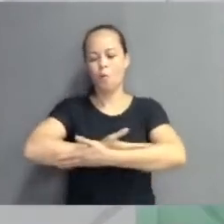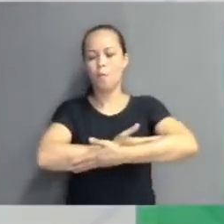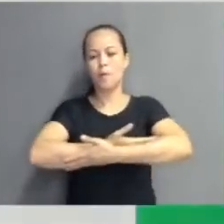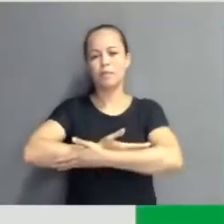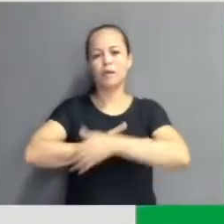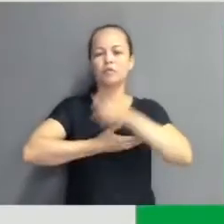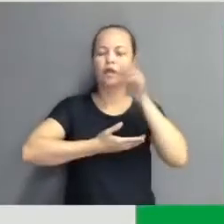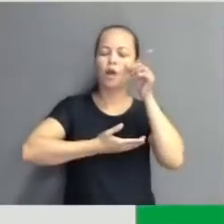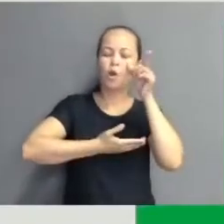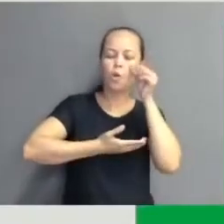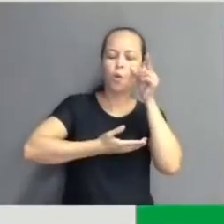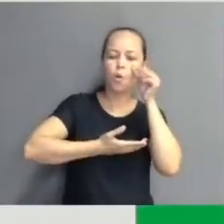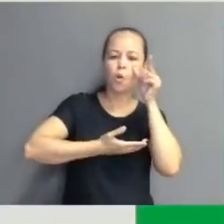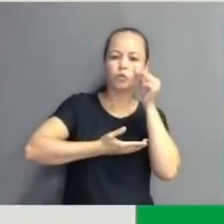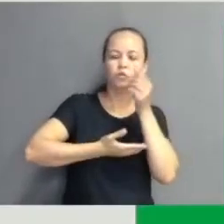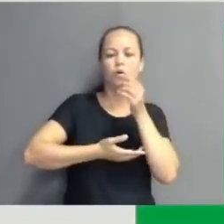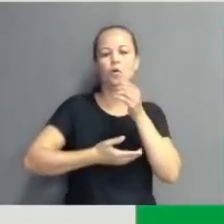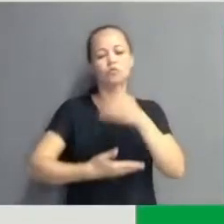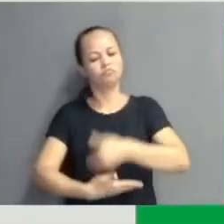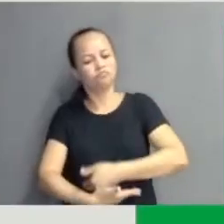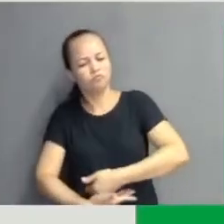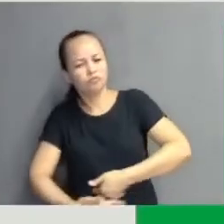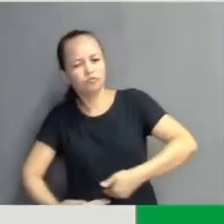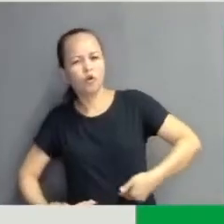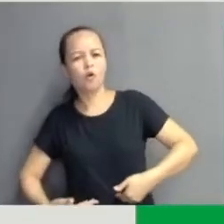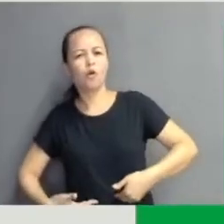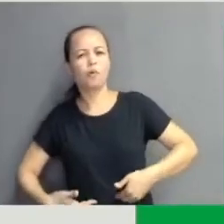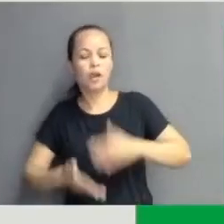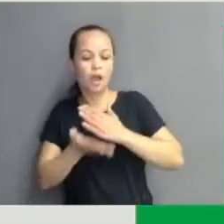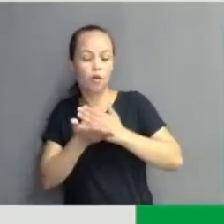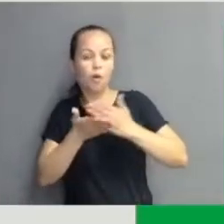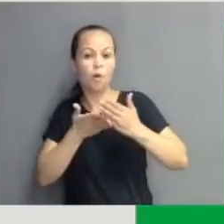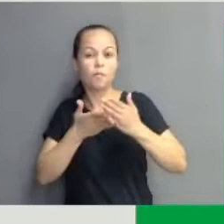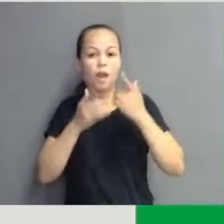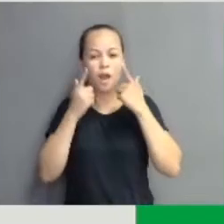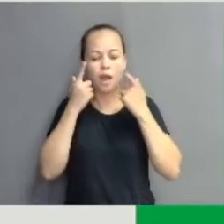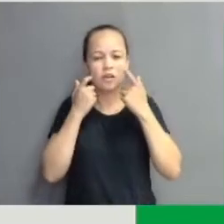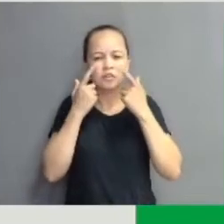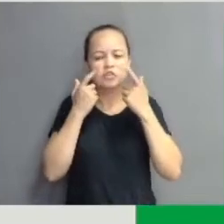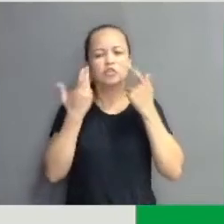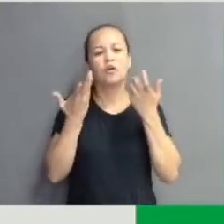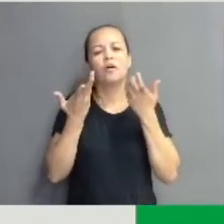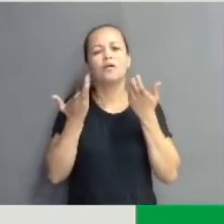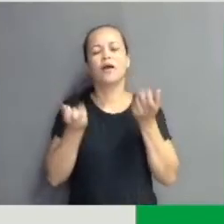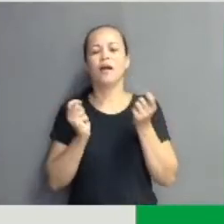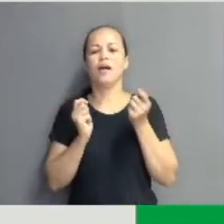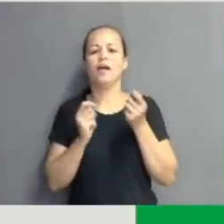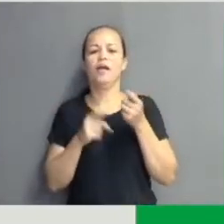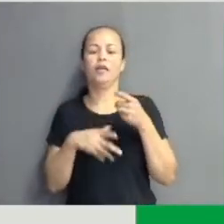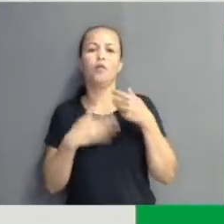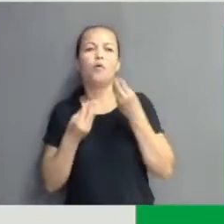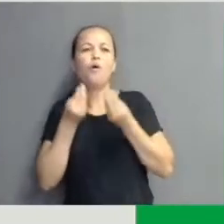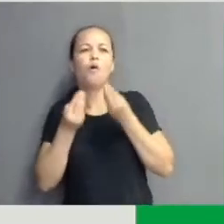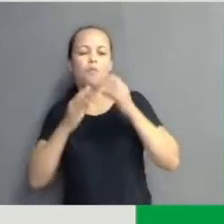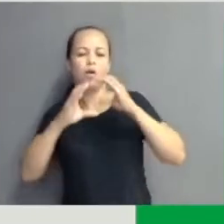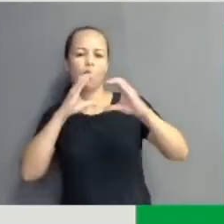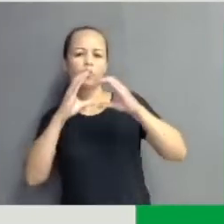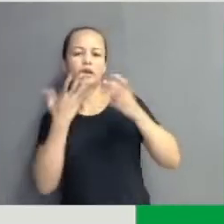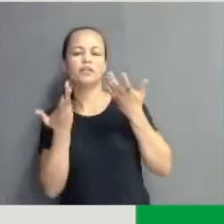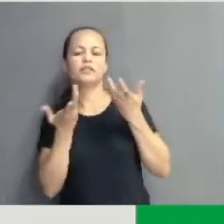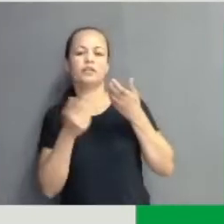ou quando ele está com fome ele começa a chorar é uma forma de ele falar que está com sono com fome